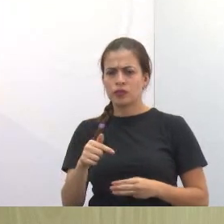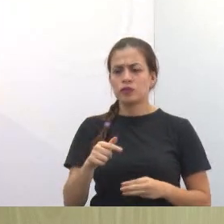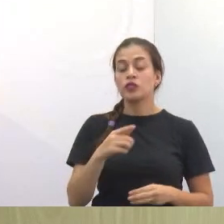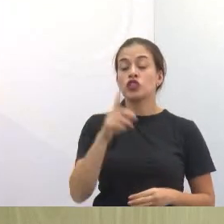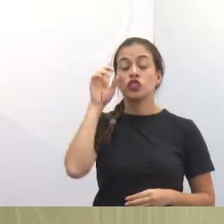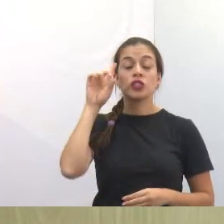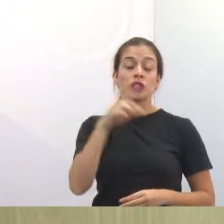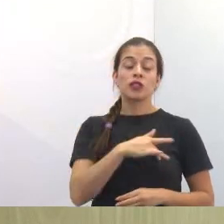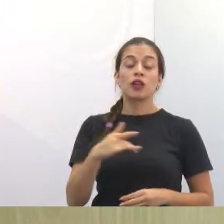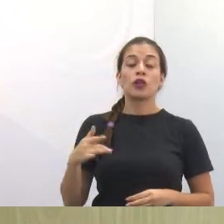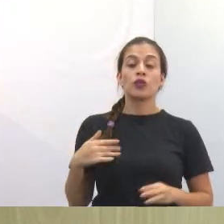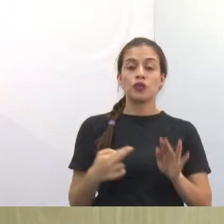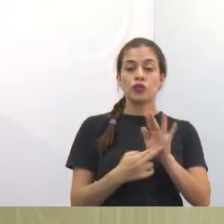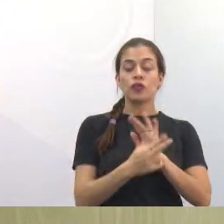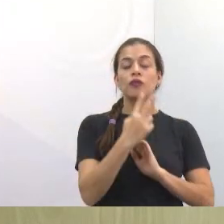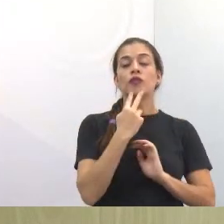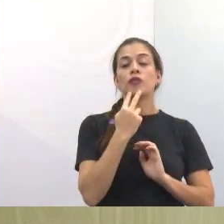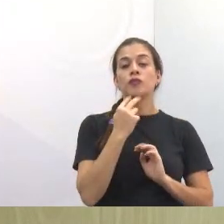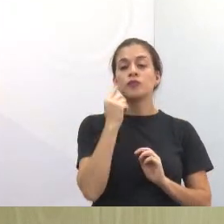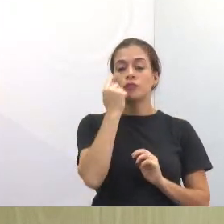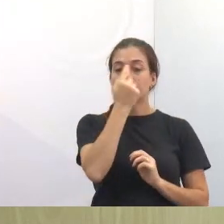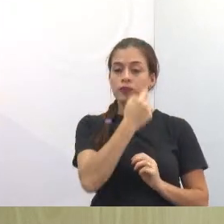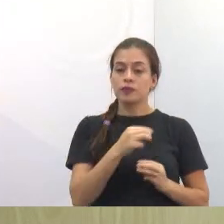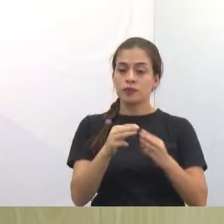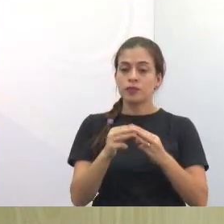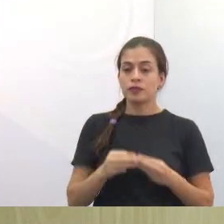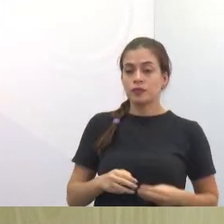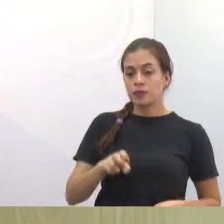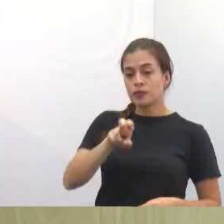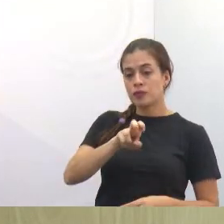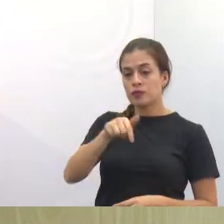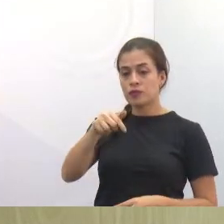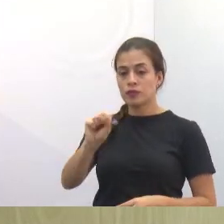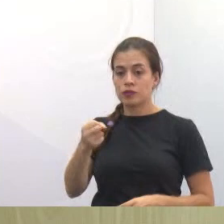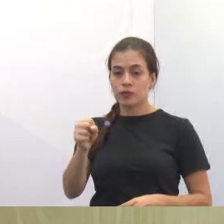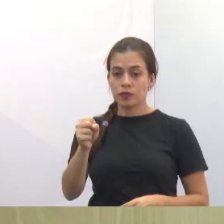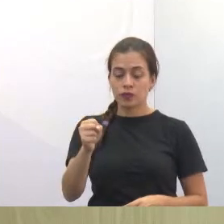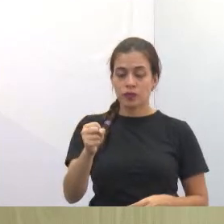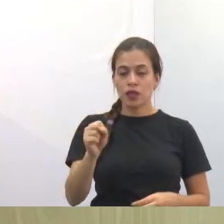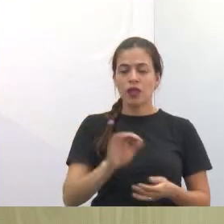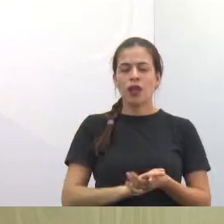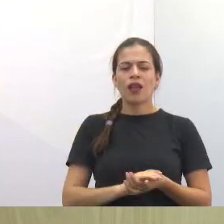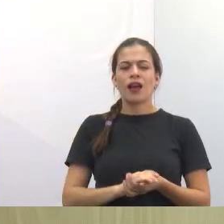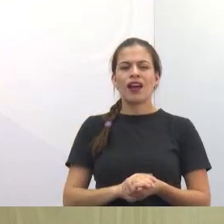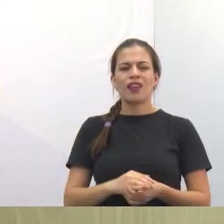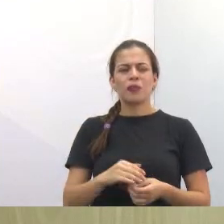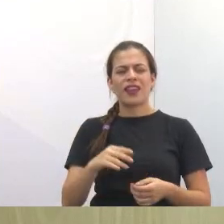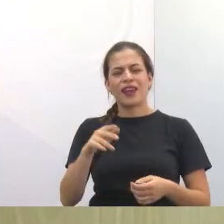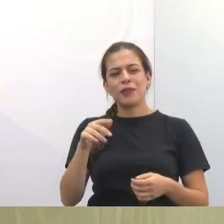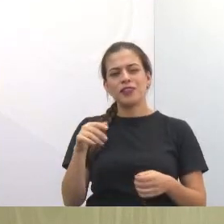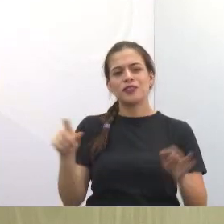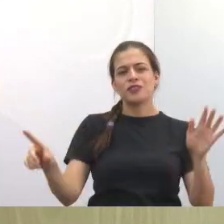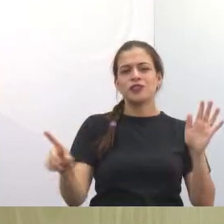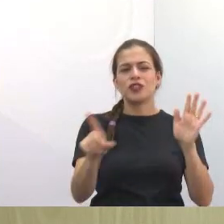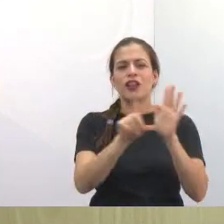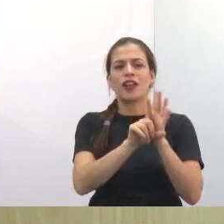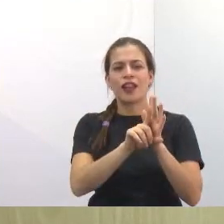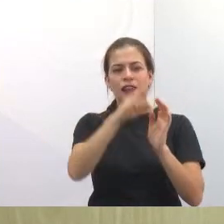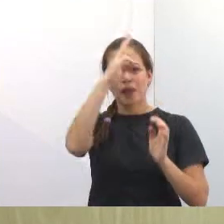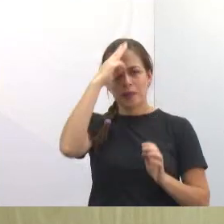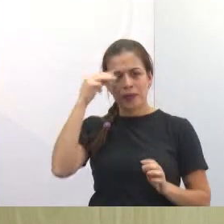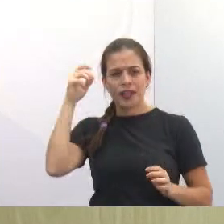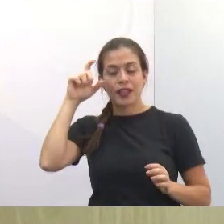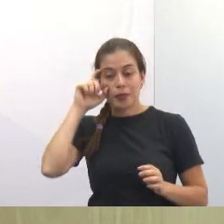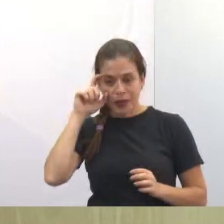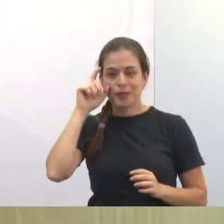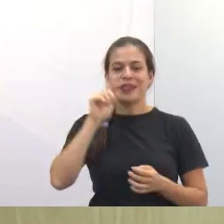Meia Lua. Moção 578. Registro de transcurso do Dia da Sanção da Lei Maria da Penha, celebrada em 7 de agosto. Autoria Valmir do